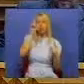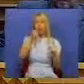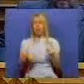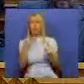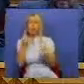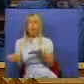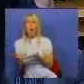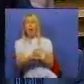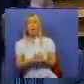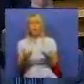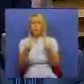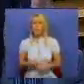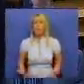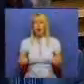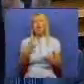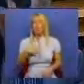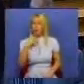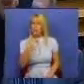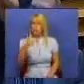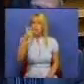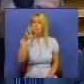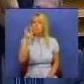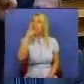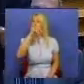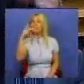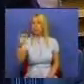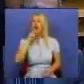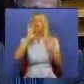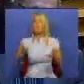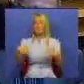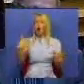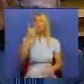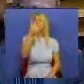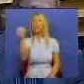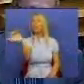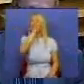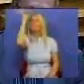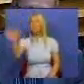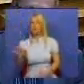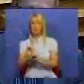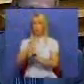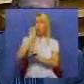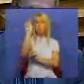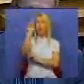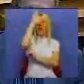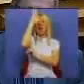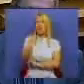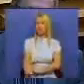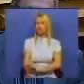seja, a Brisa pode ficar com 50% sem pagar ao Estado um gestão.